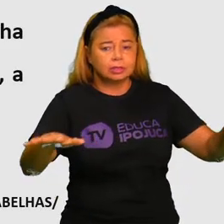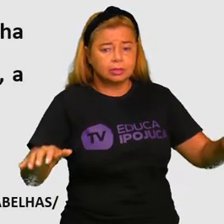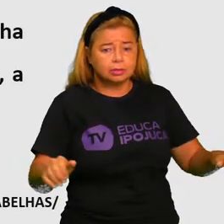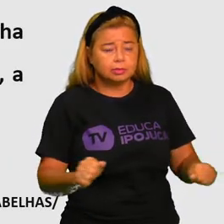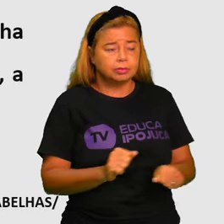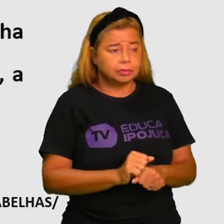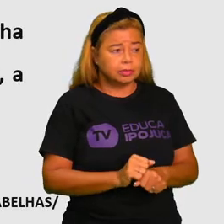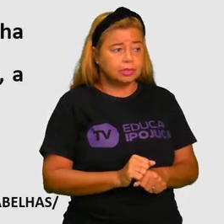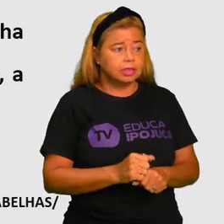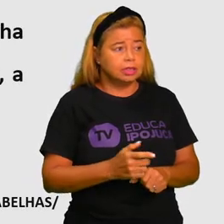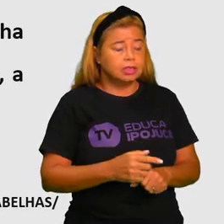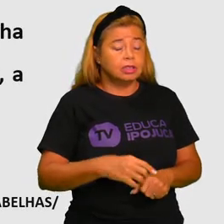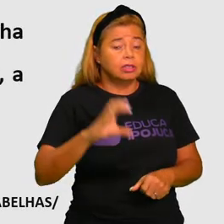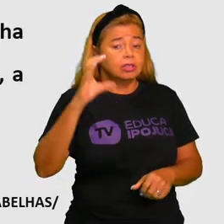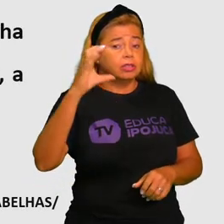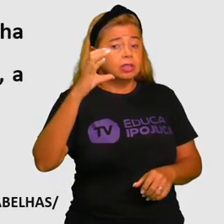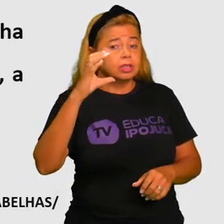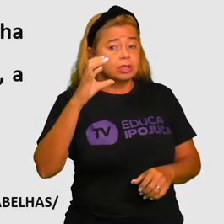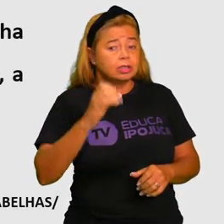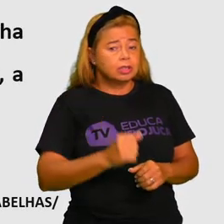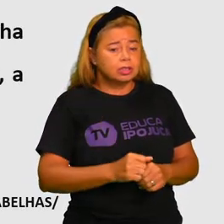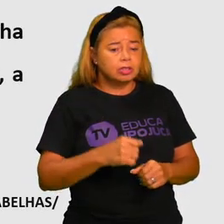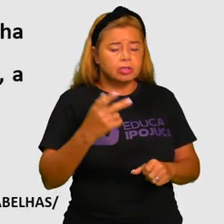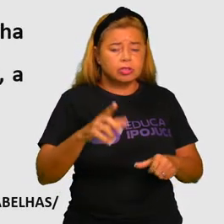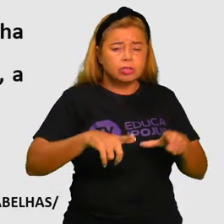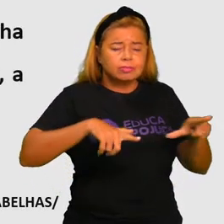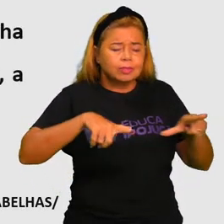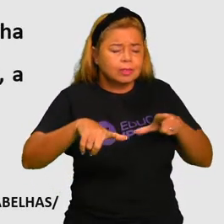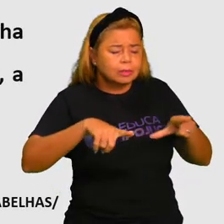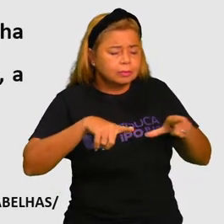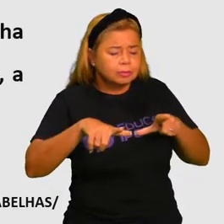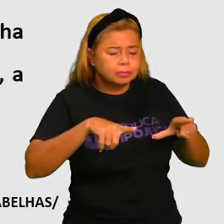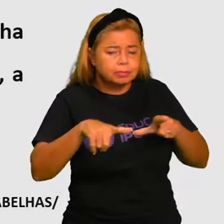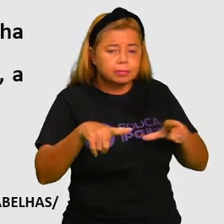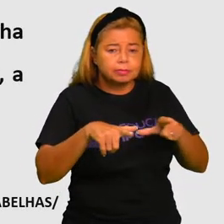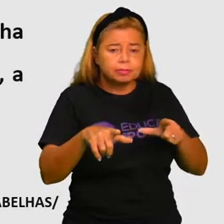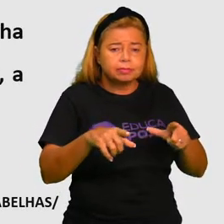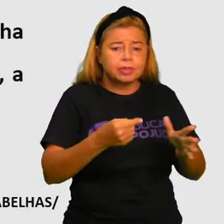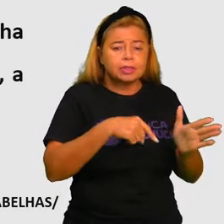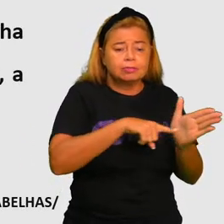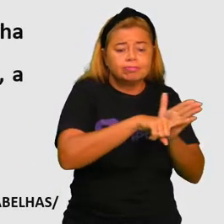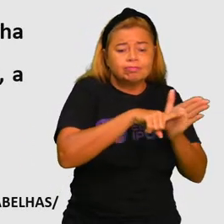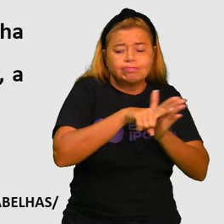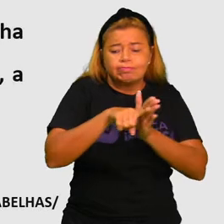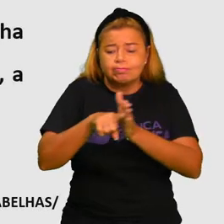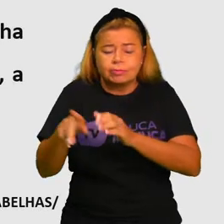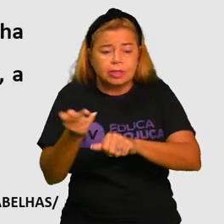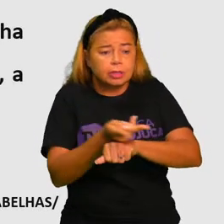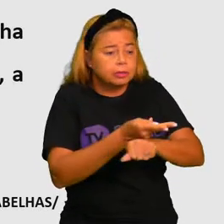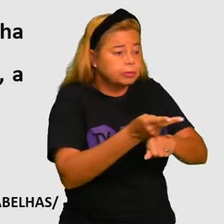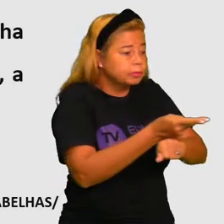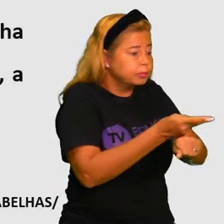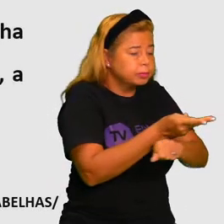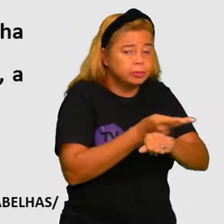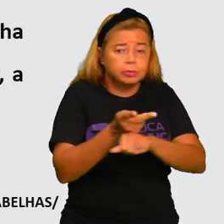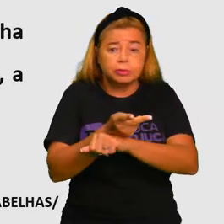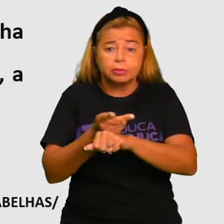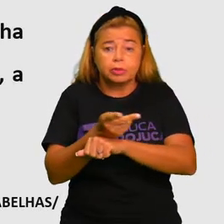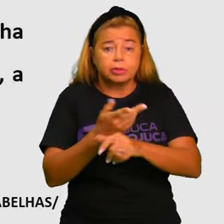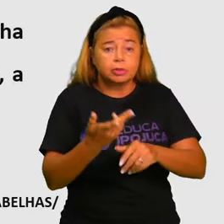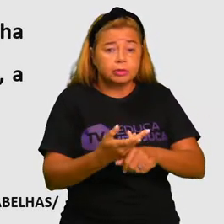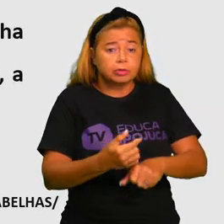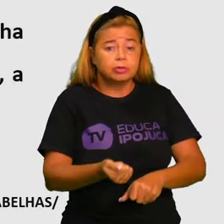os cientistas trabalham para descobrir uma vacina a estratégia para evitar que o vírus se Espalhe e contagiro mais